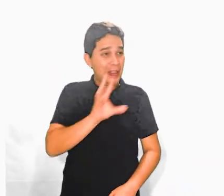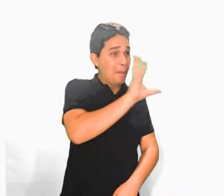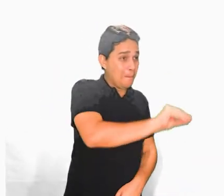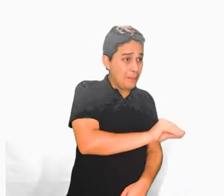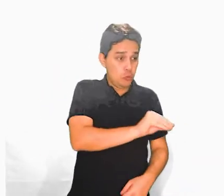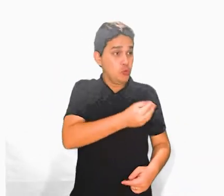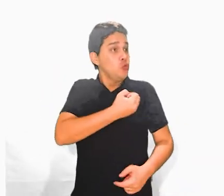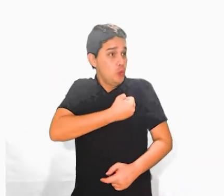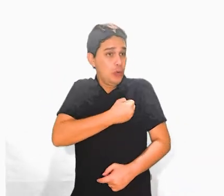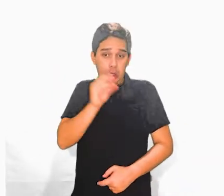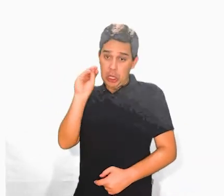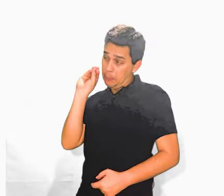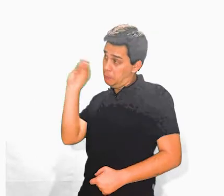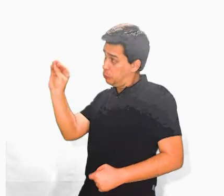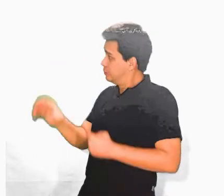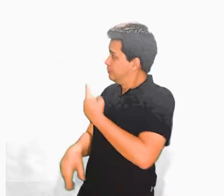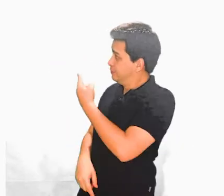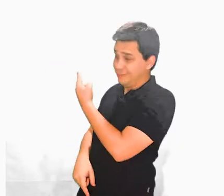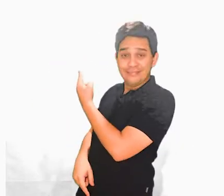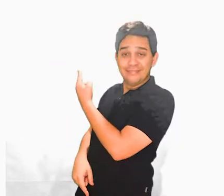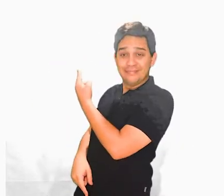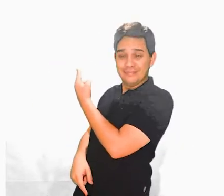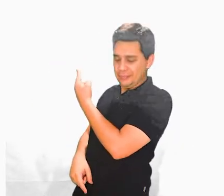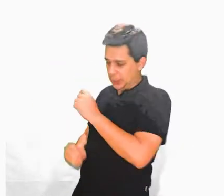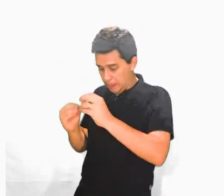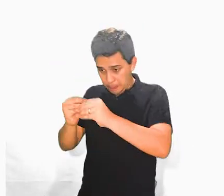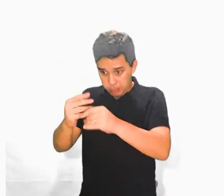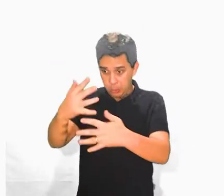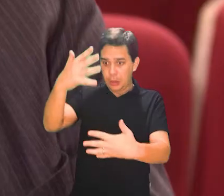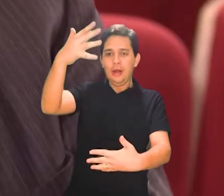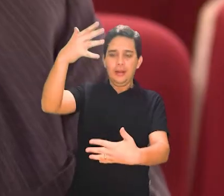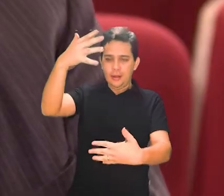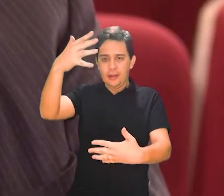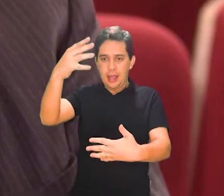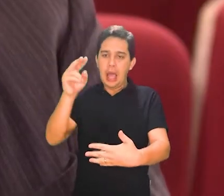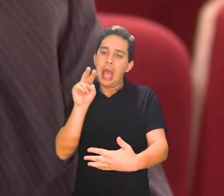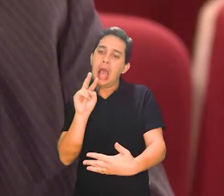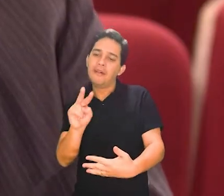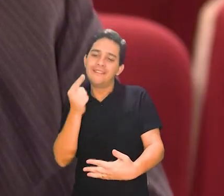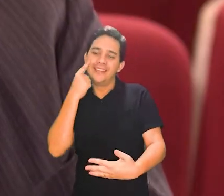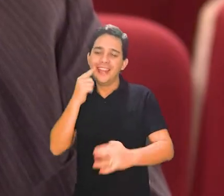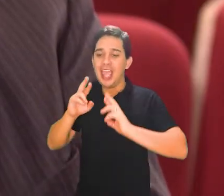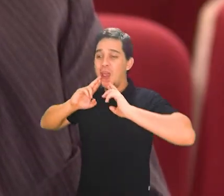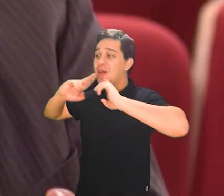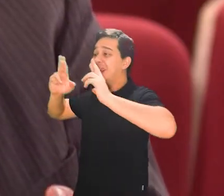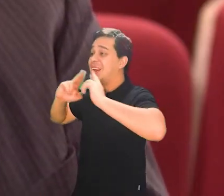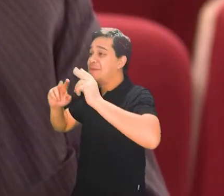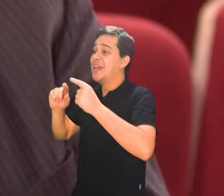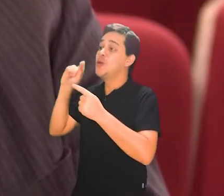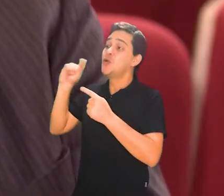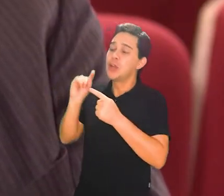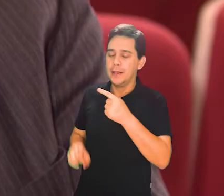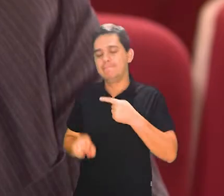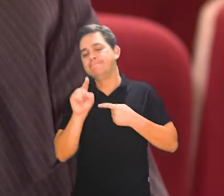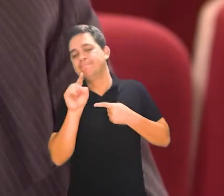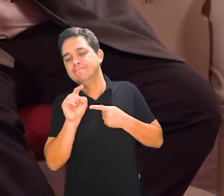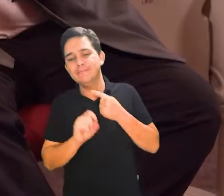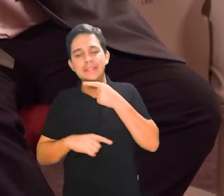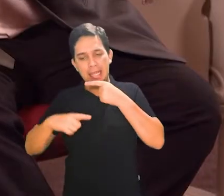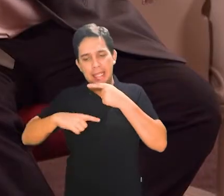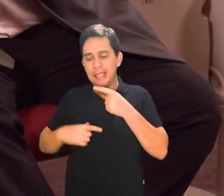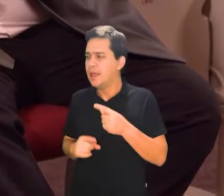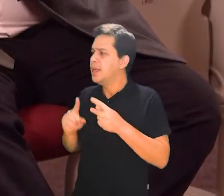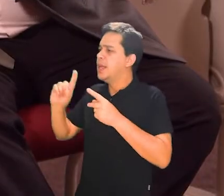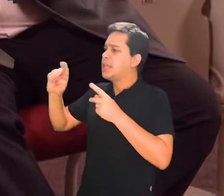e vai ter todas as etapas pelo qual está passando a sua comunicação. Basicamente, essa comunicação, ao ser